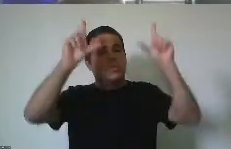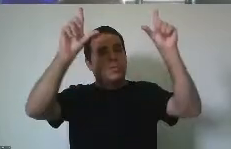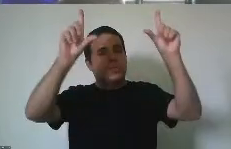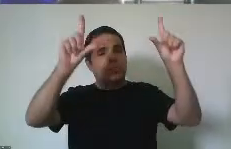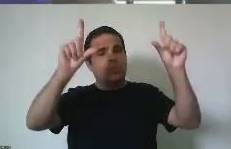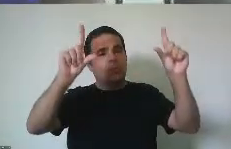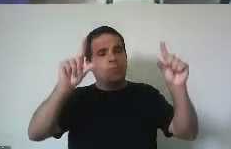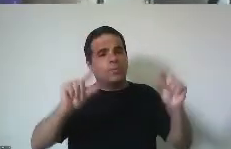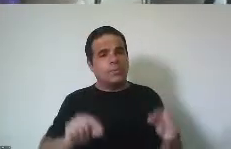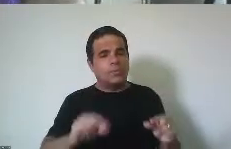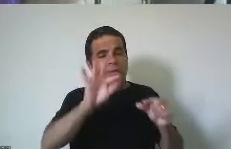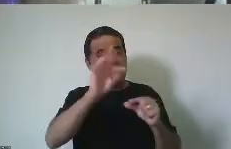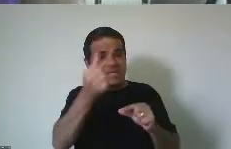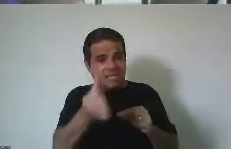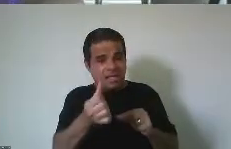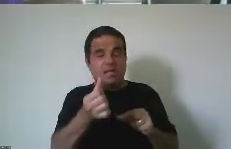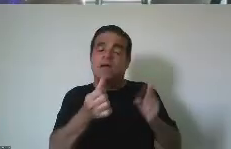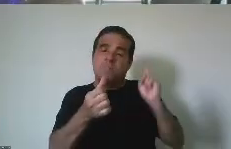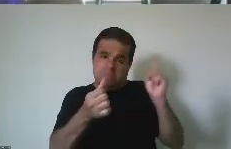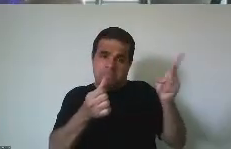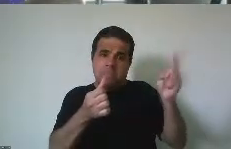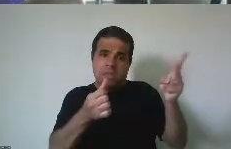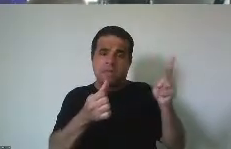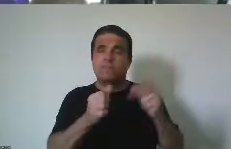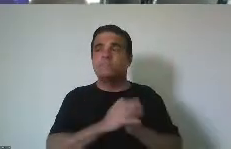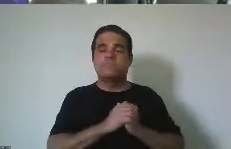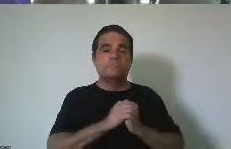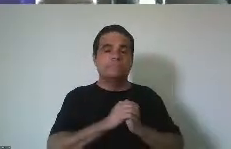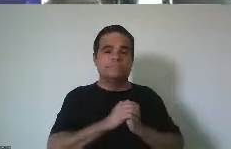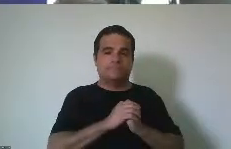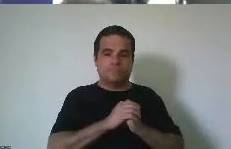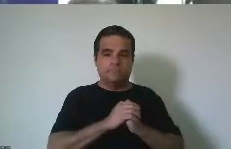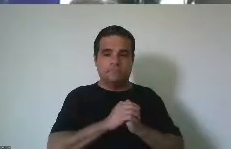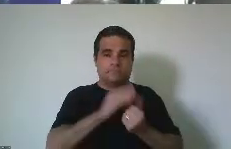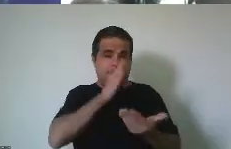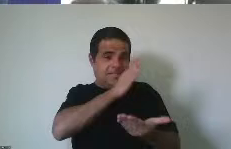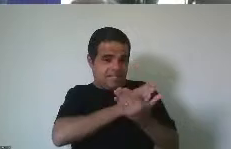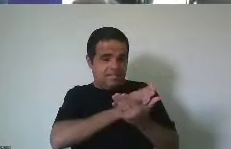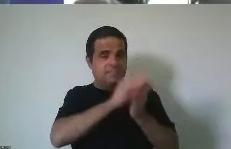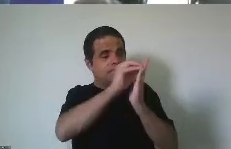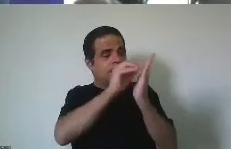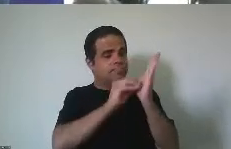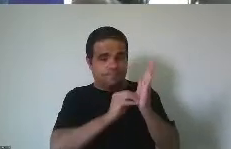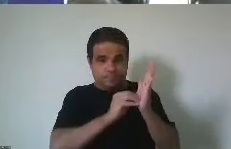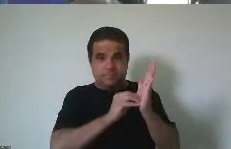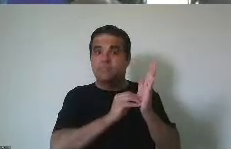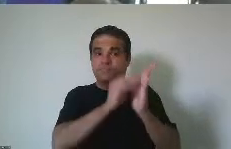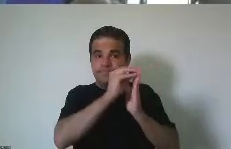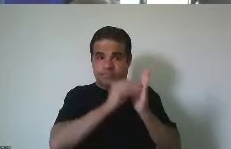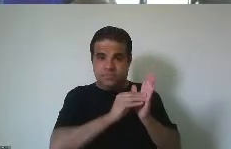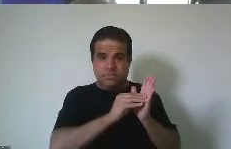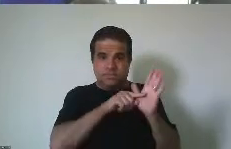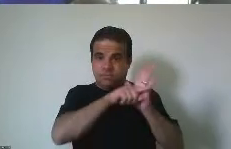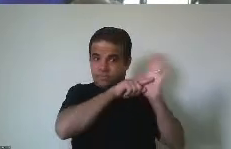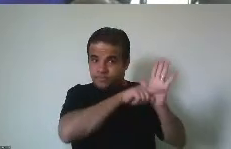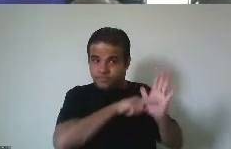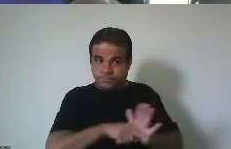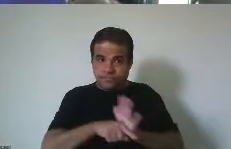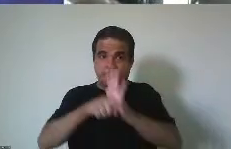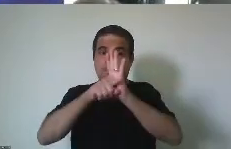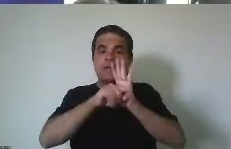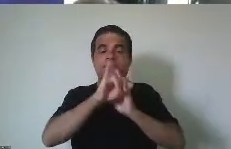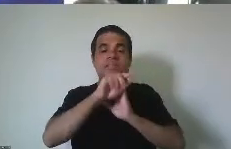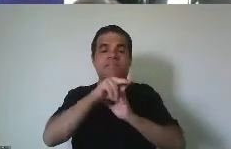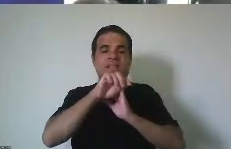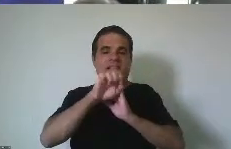exercícios mesmo com um um inventário bastante relevante hoje a gente já tá abaixo da